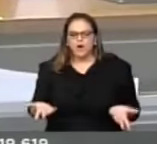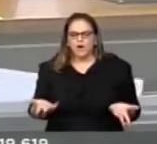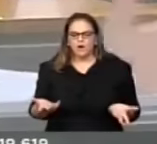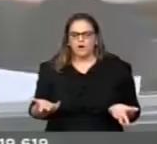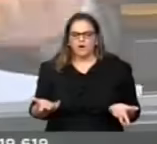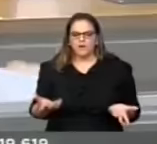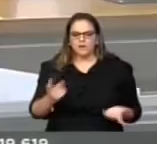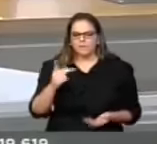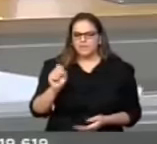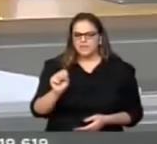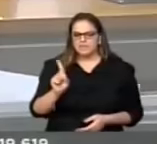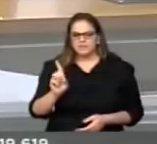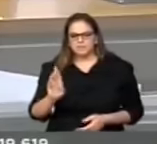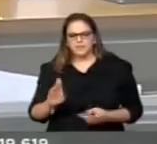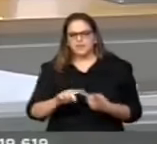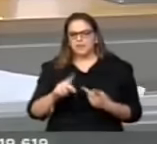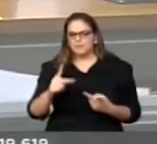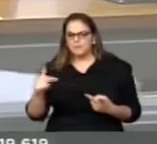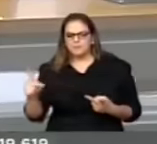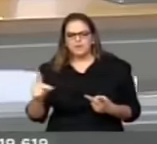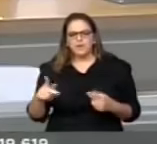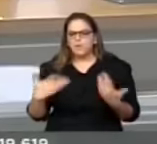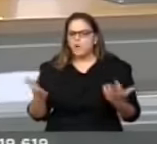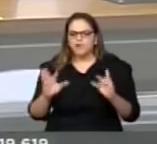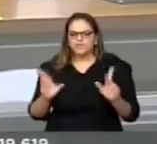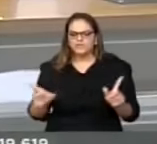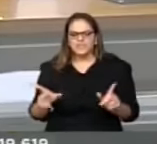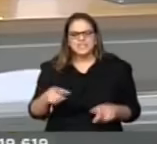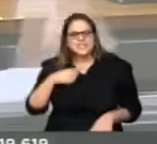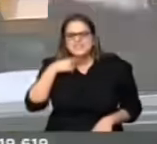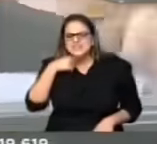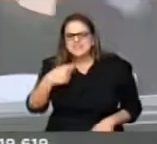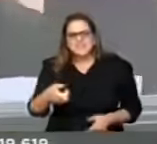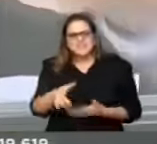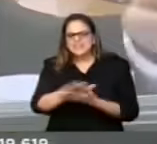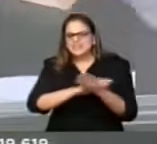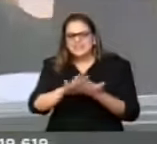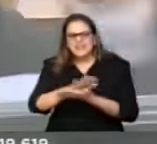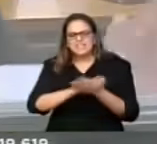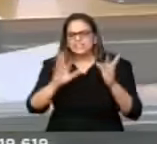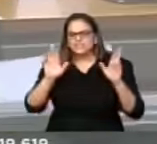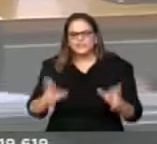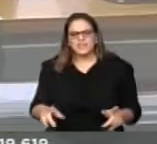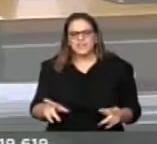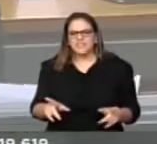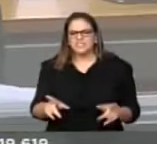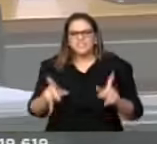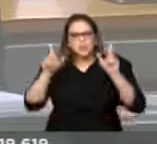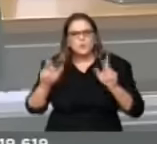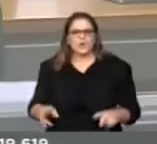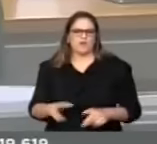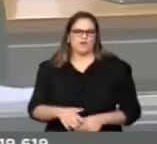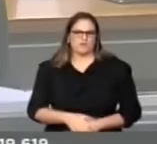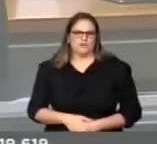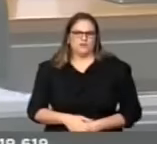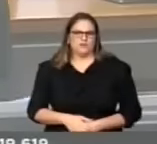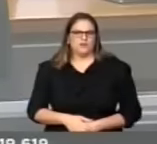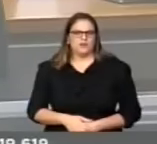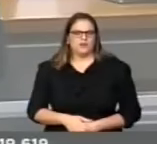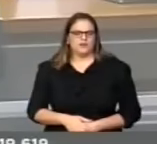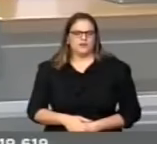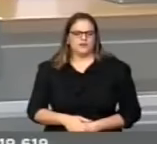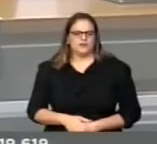ao PT. Qual é a diferença que existe? Nenhuma. Política de ajuste fiscal. Segunda